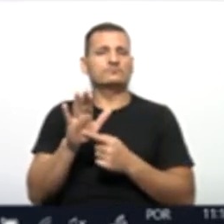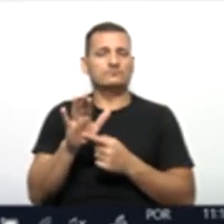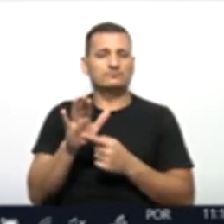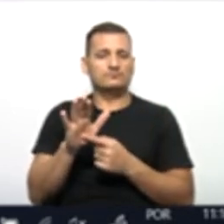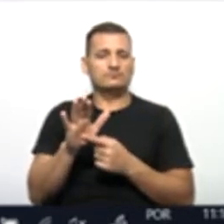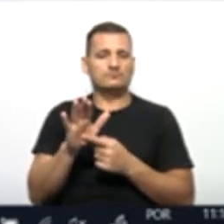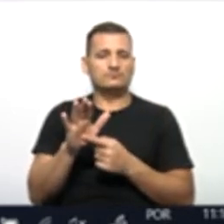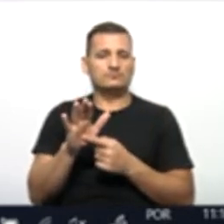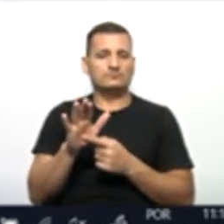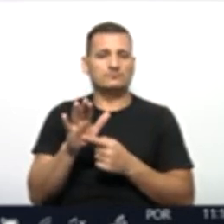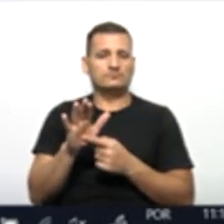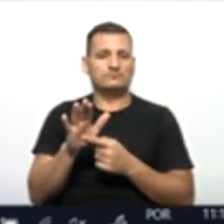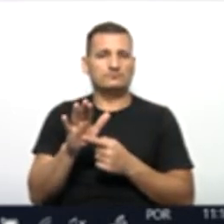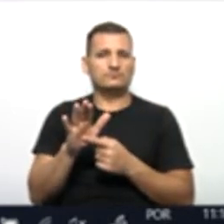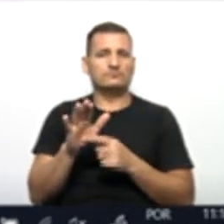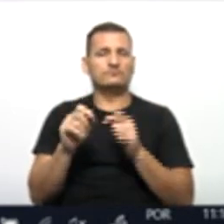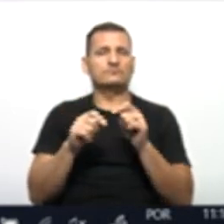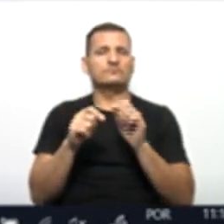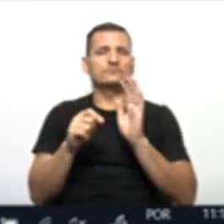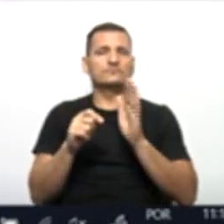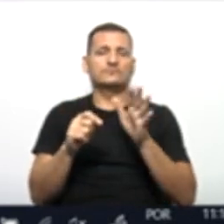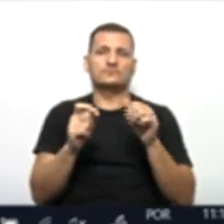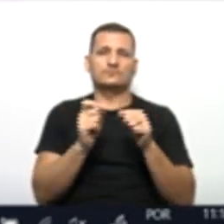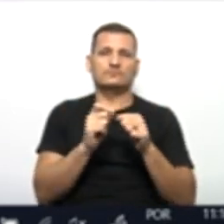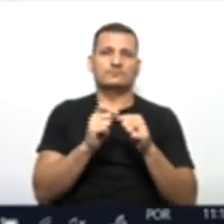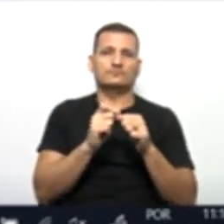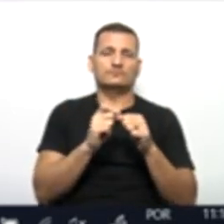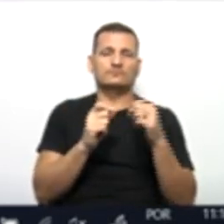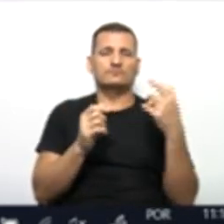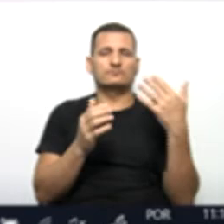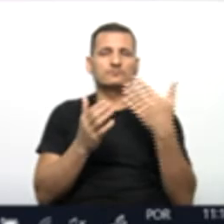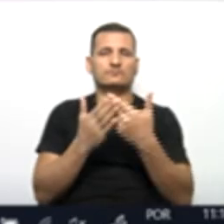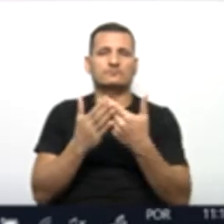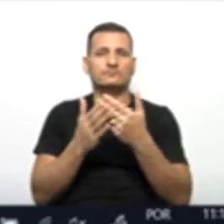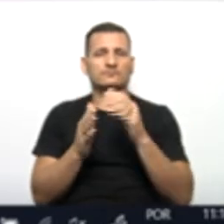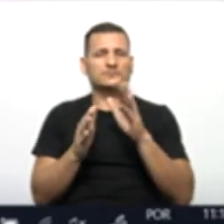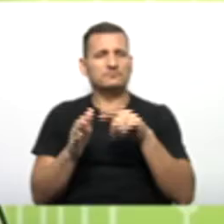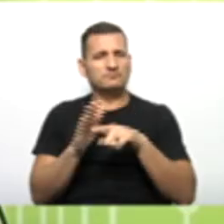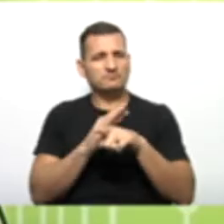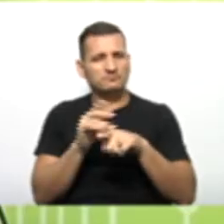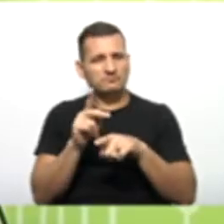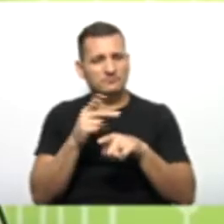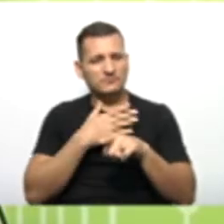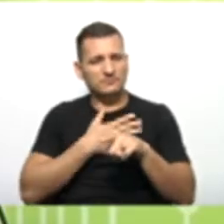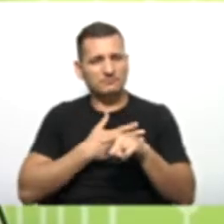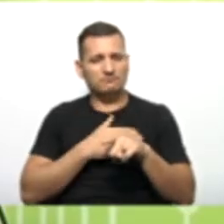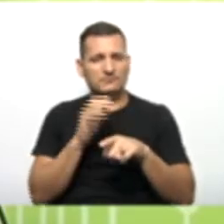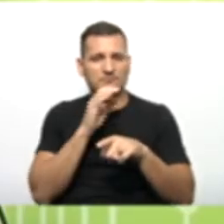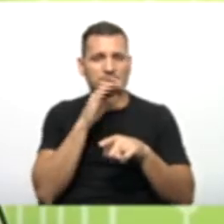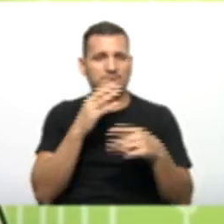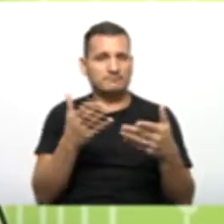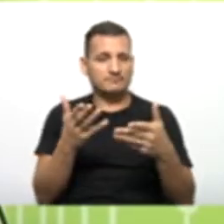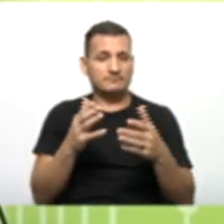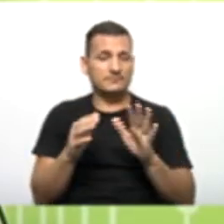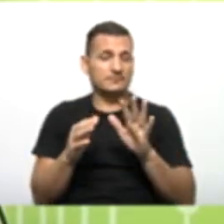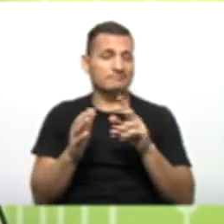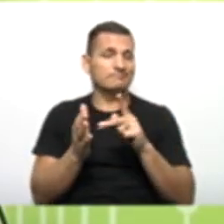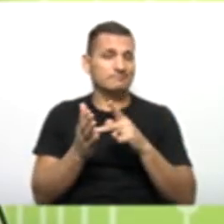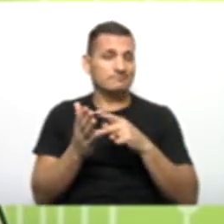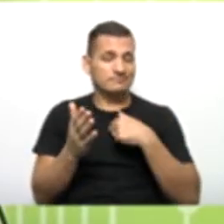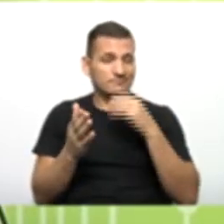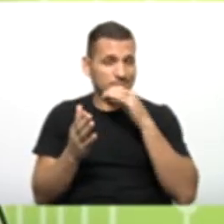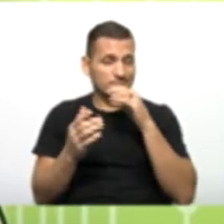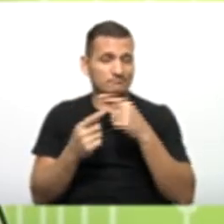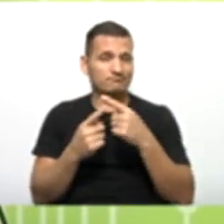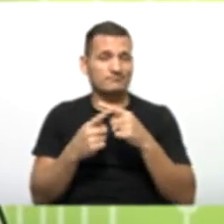nós o que nós já fizemos agora o professor dá uma relaxada deitar muito rápida hoje né eu tô rápido porque tem